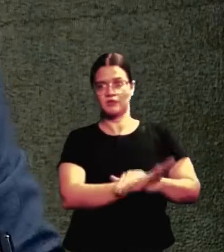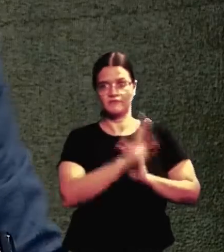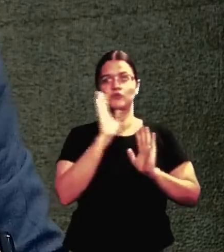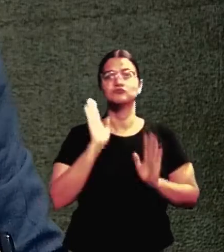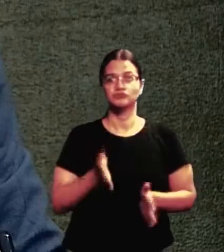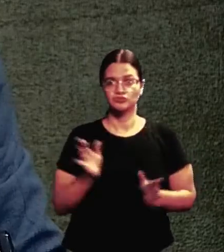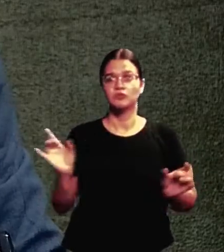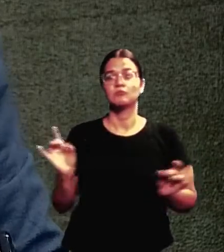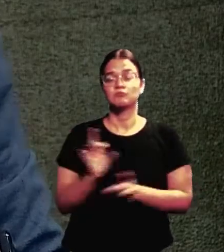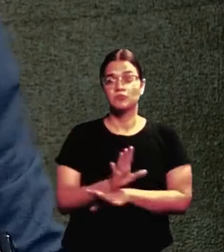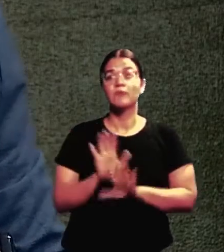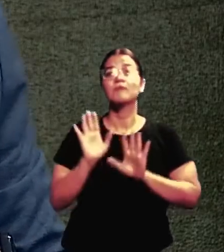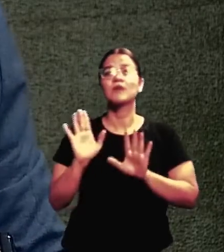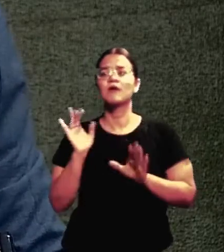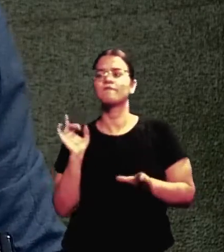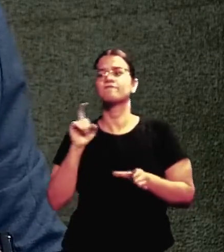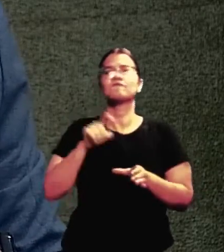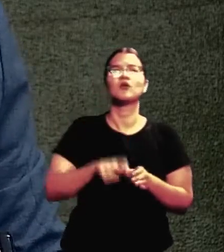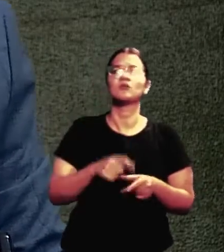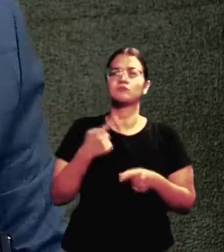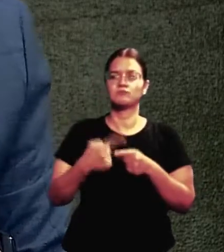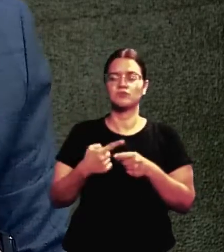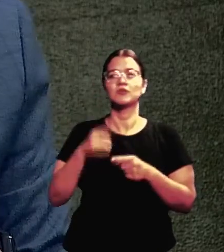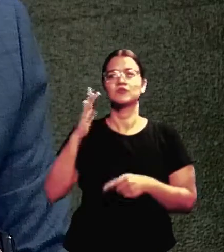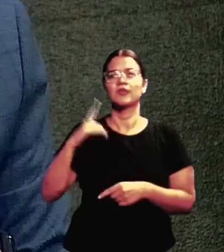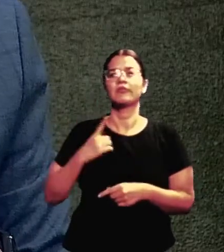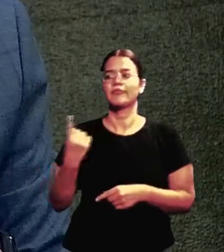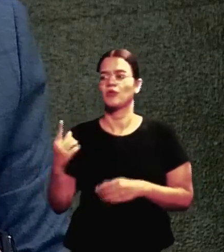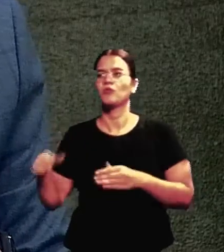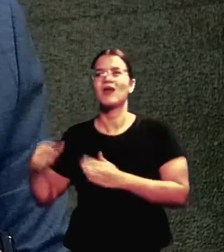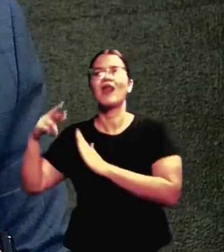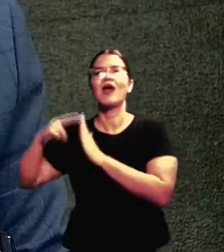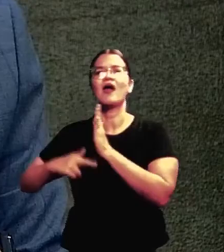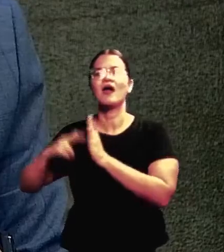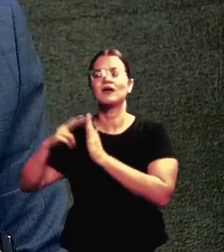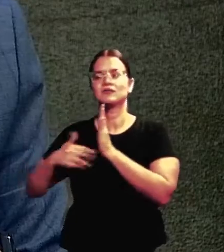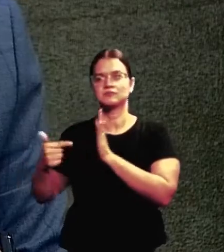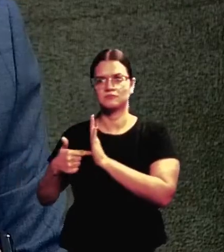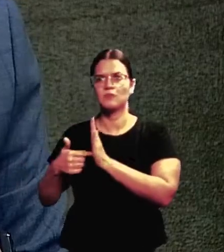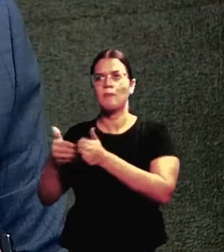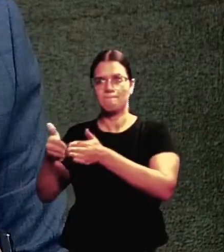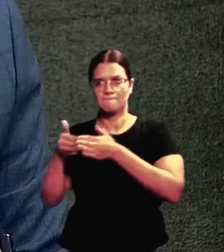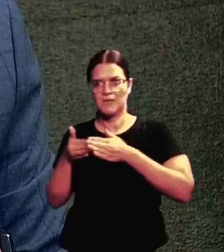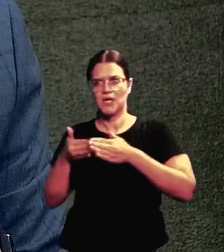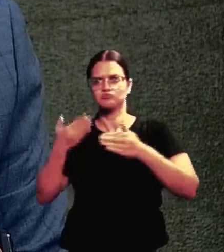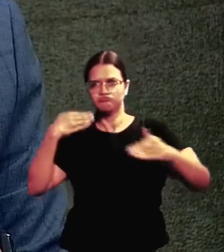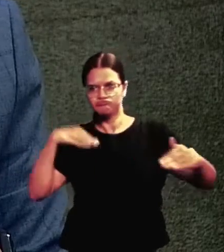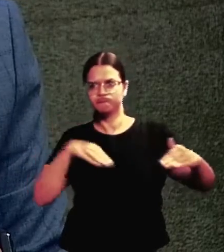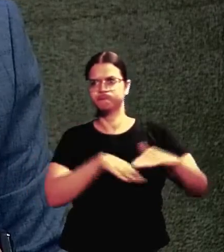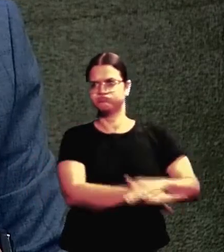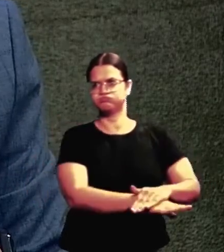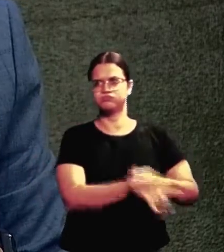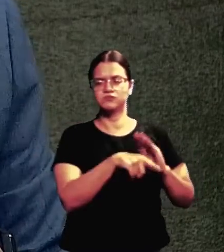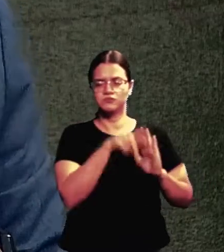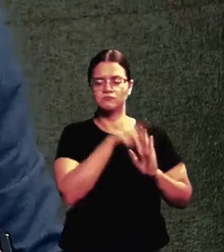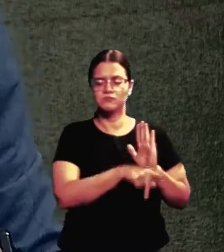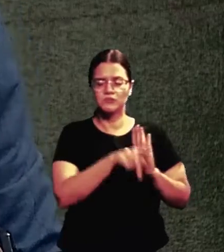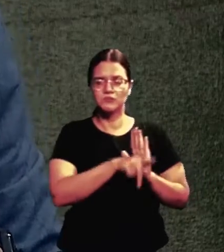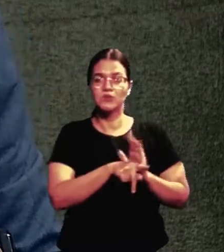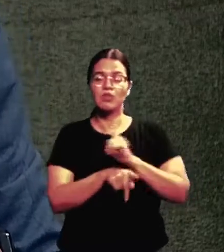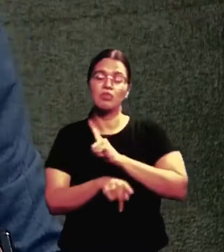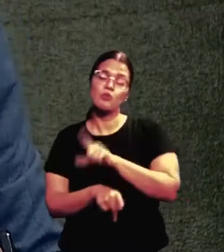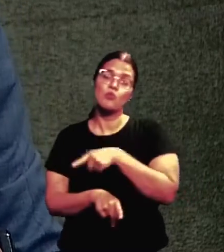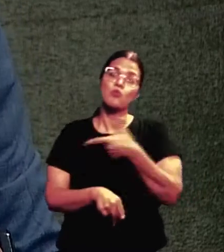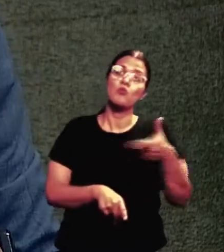reunião. Nós tínhamos um primeiro parecer do relator pelo arquivamento do projeto